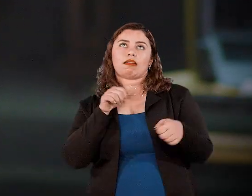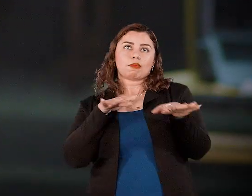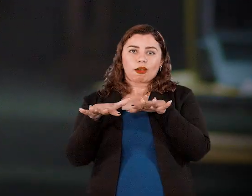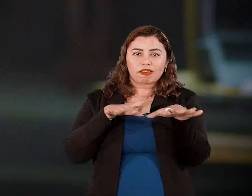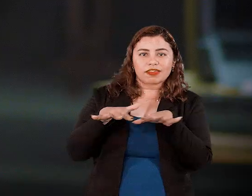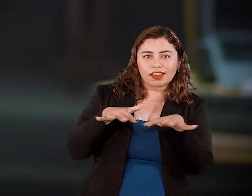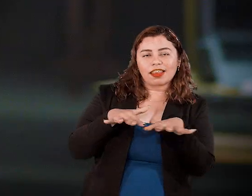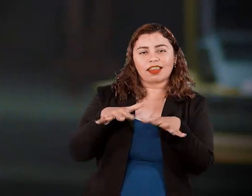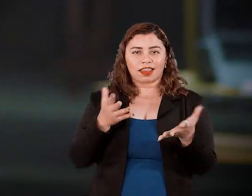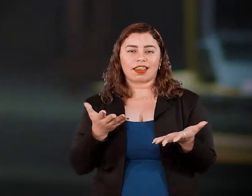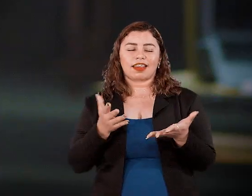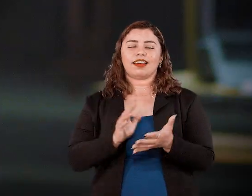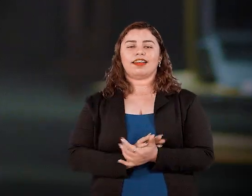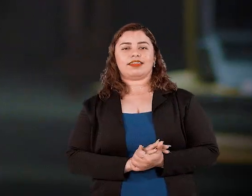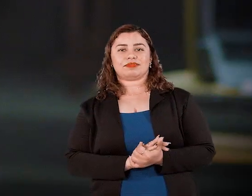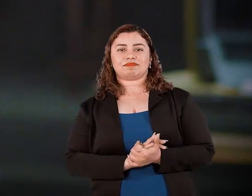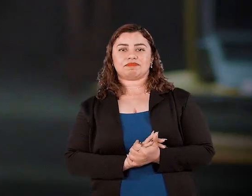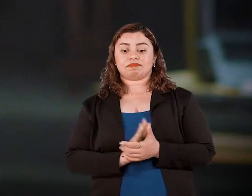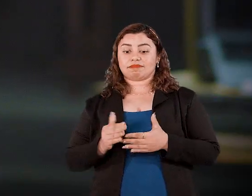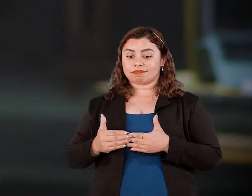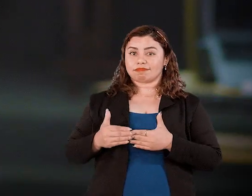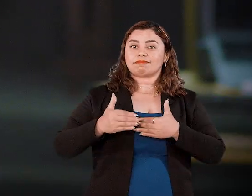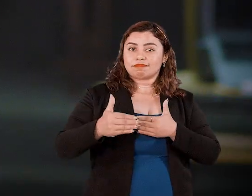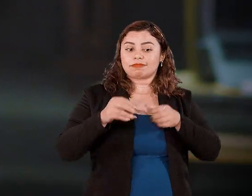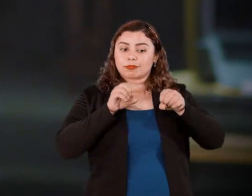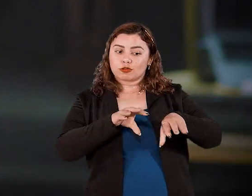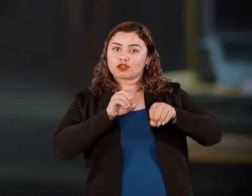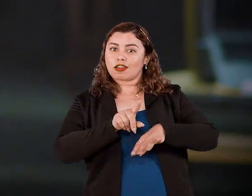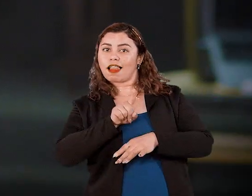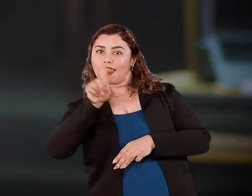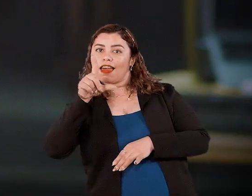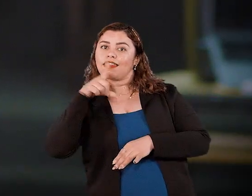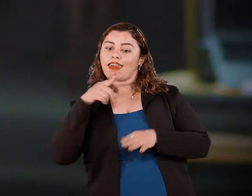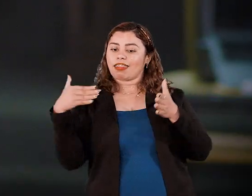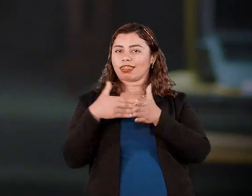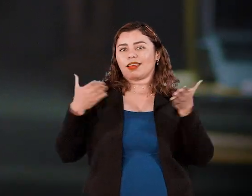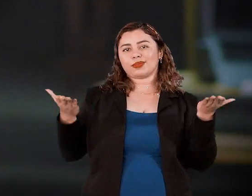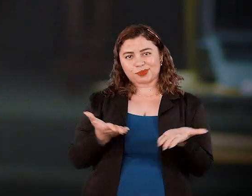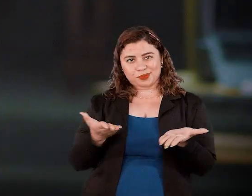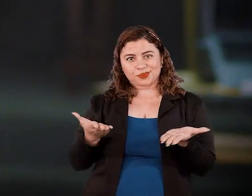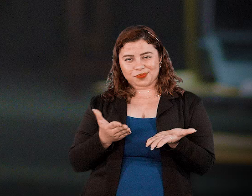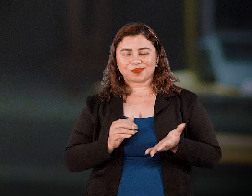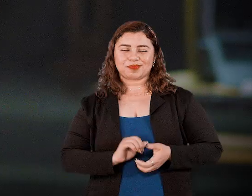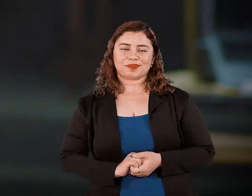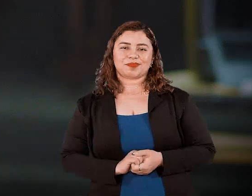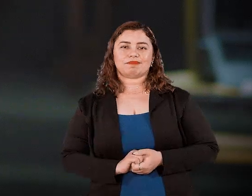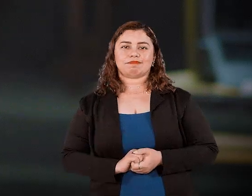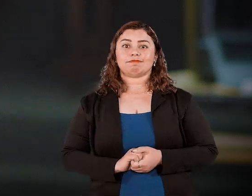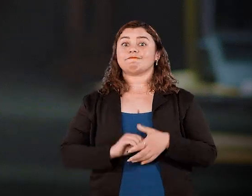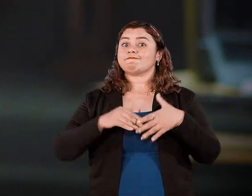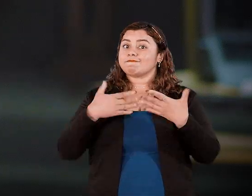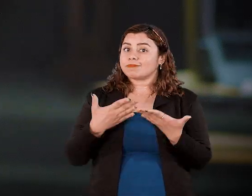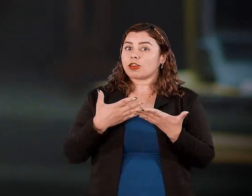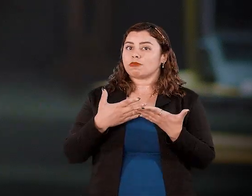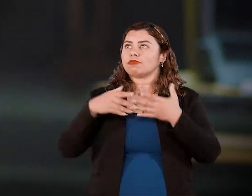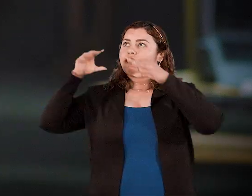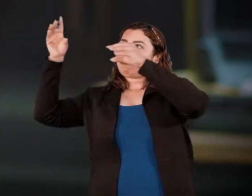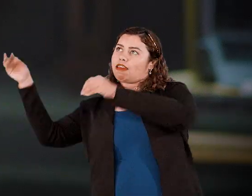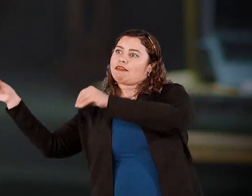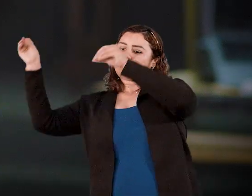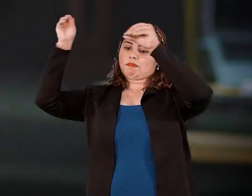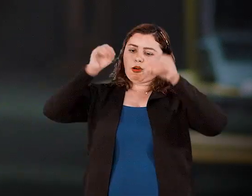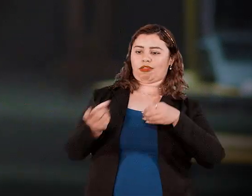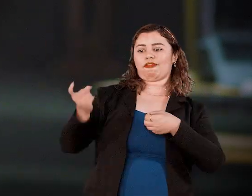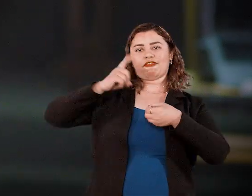caminhar, a se locomover a partir da educação que lá é ministrada até hoje. Ele volta